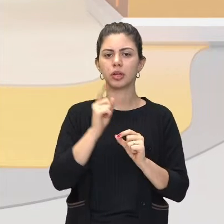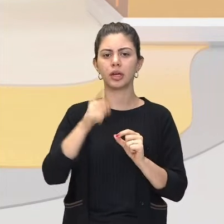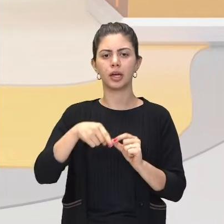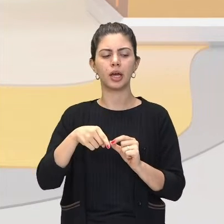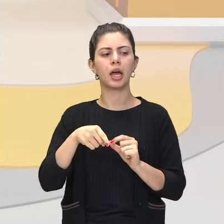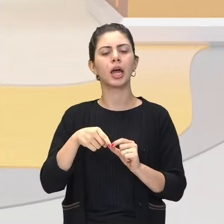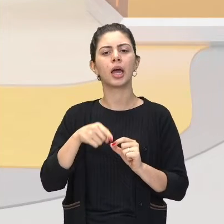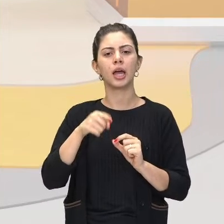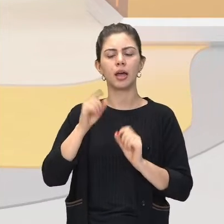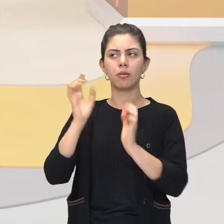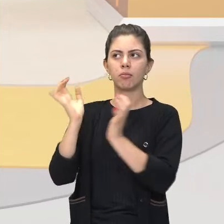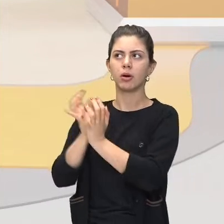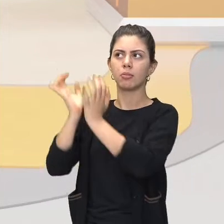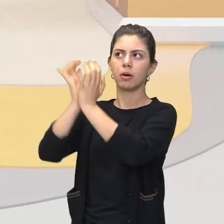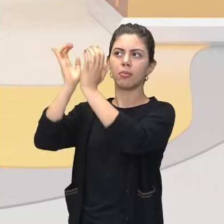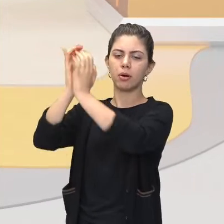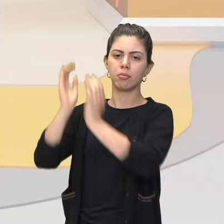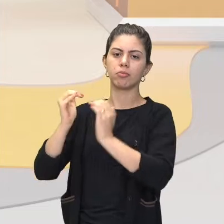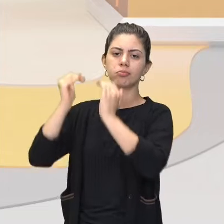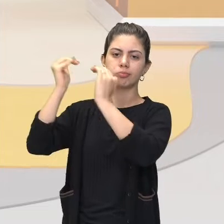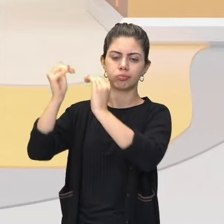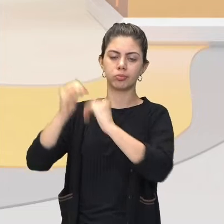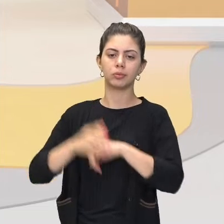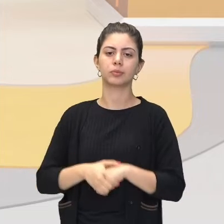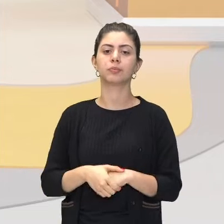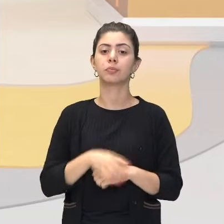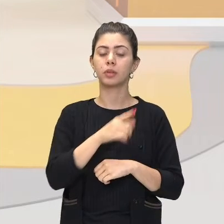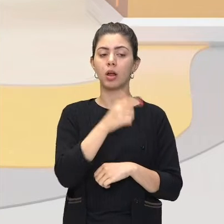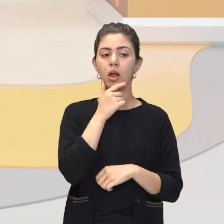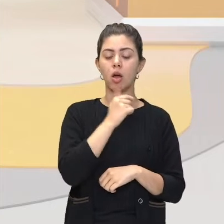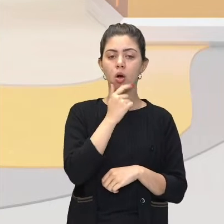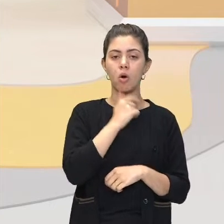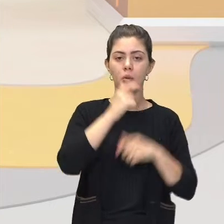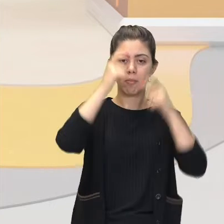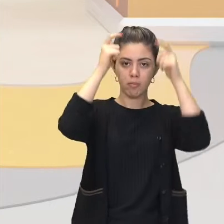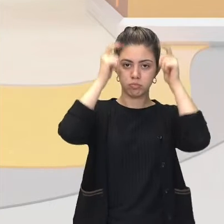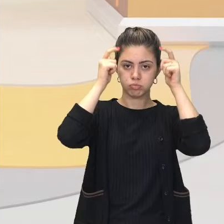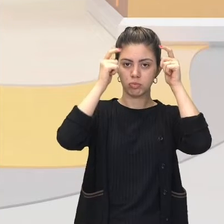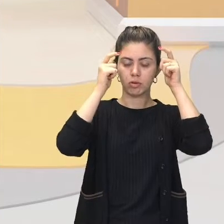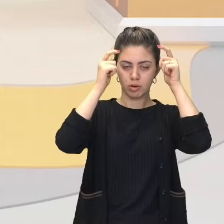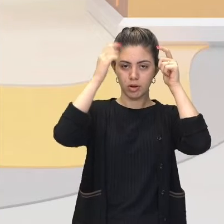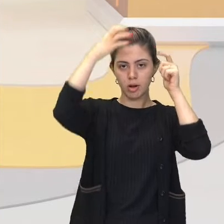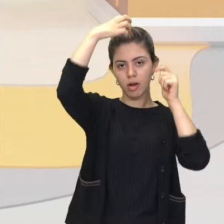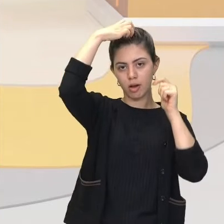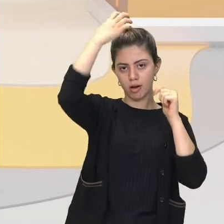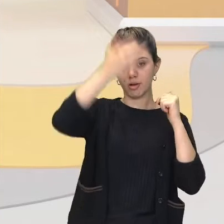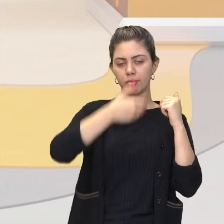vassalagem. Então, o rei Dom Afonso, ele entrega um condado